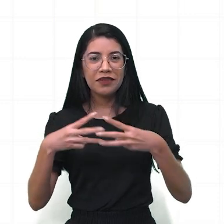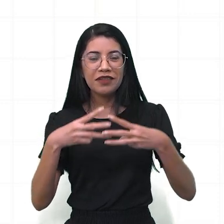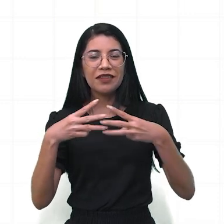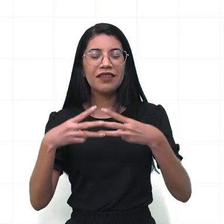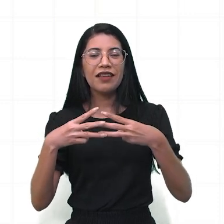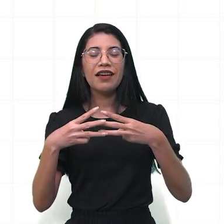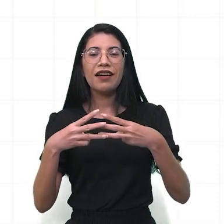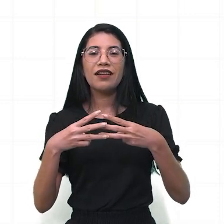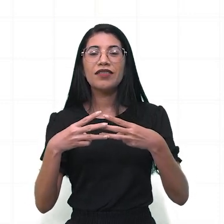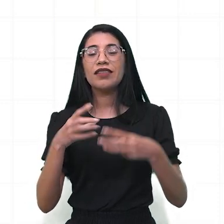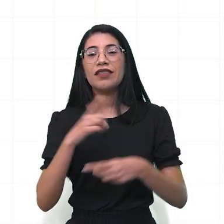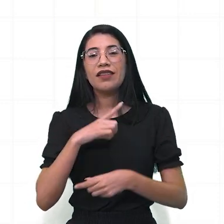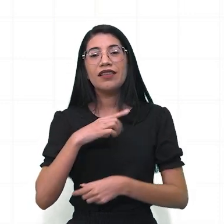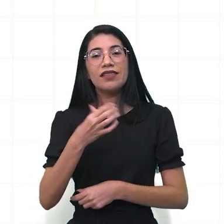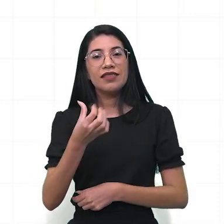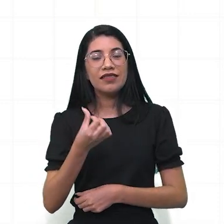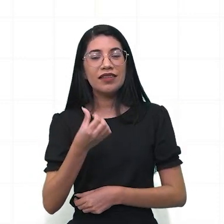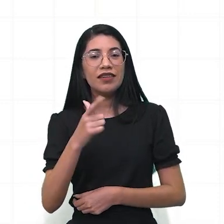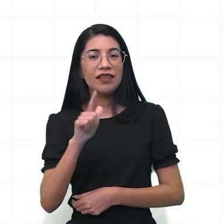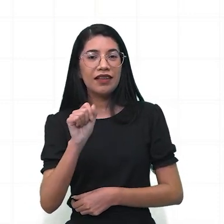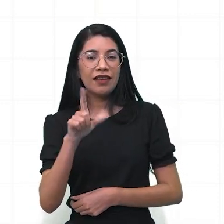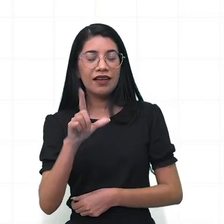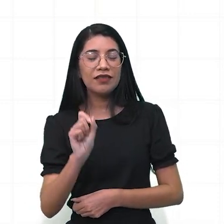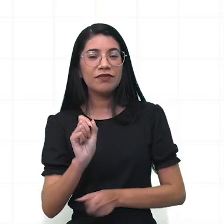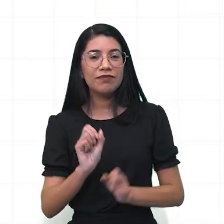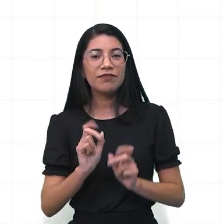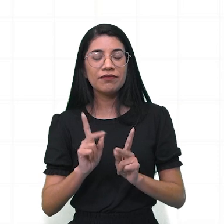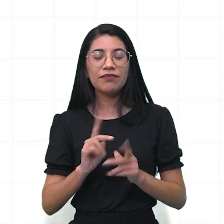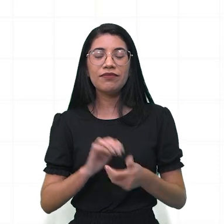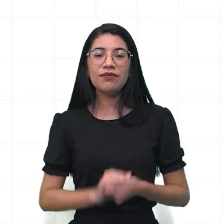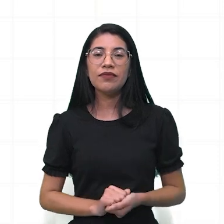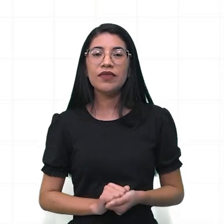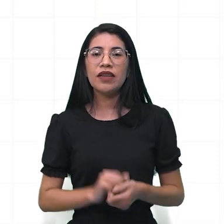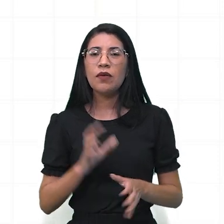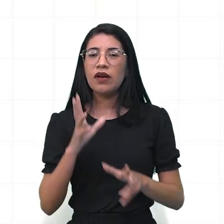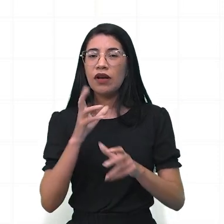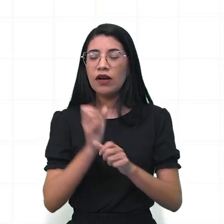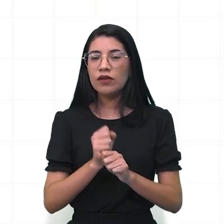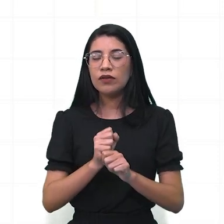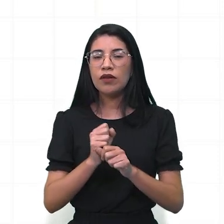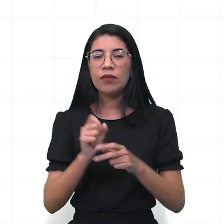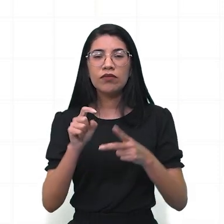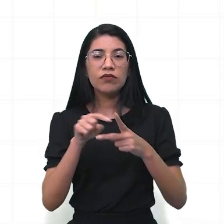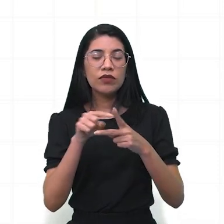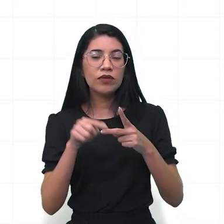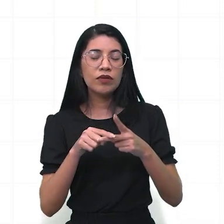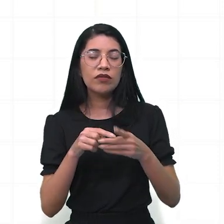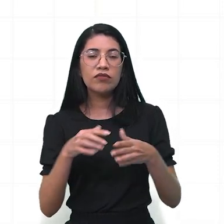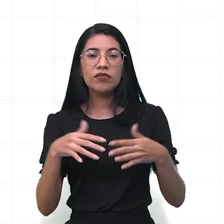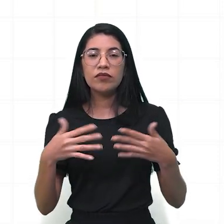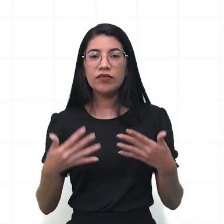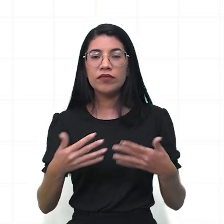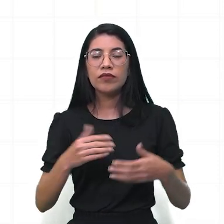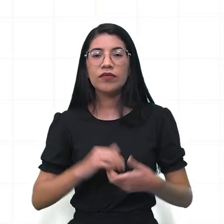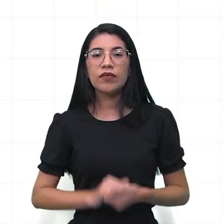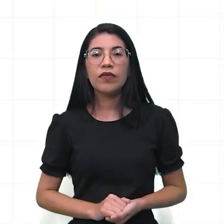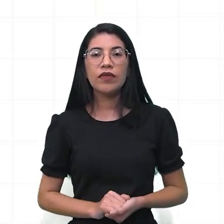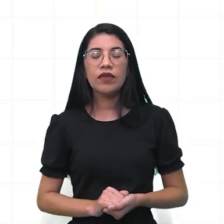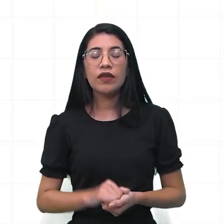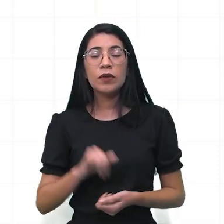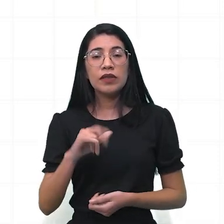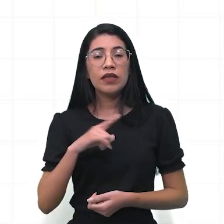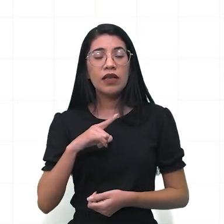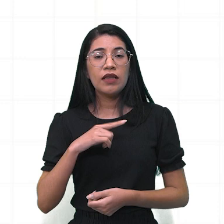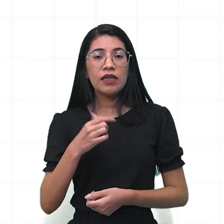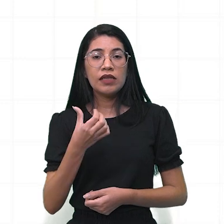possui 6 lados, tudo bem? O hexágono, ele possui 6 lados, então pronto. Se ele